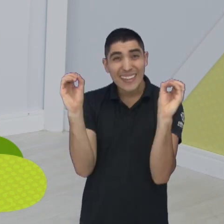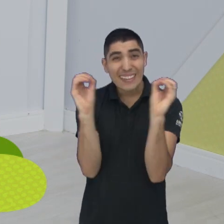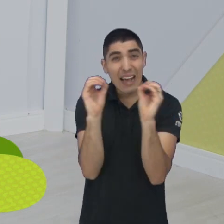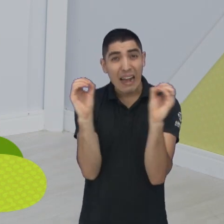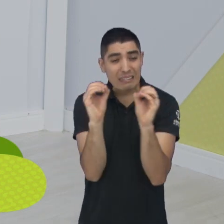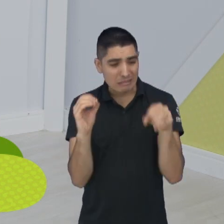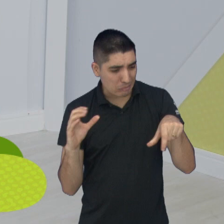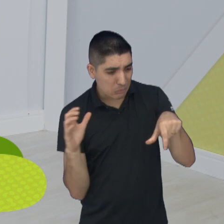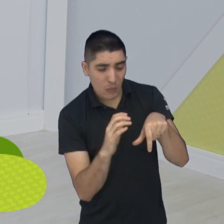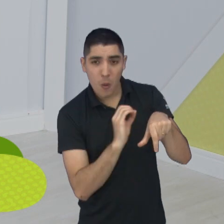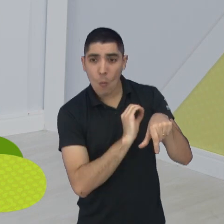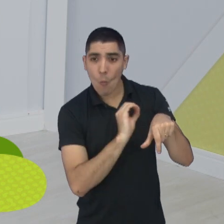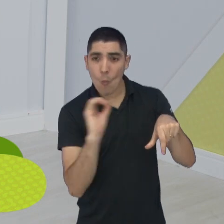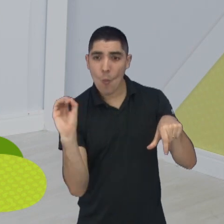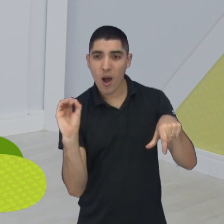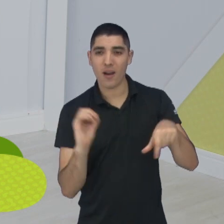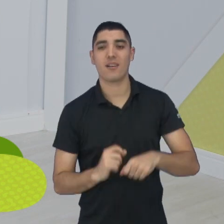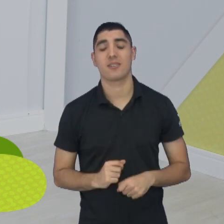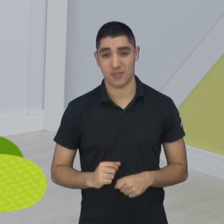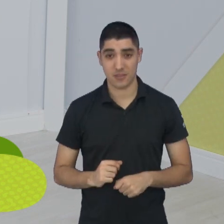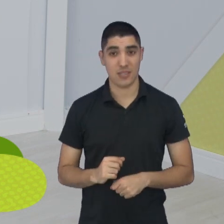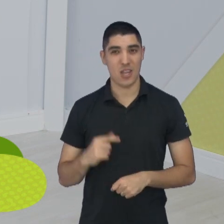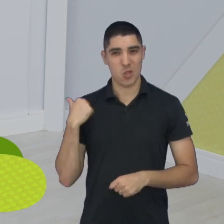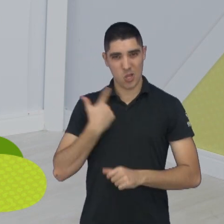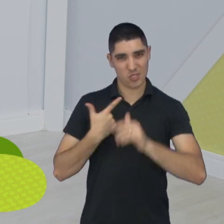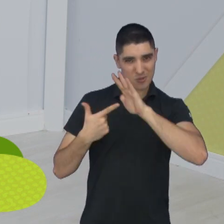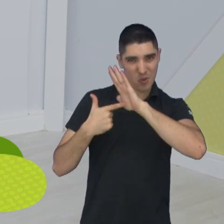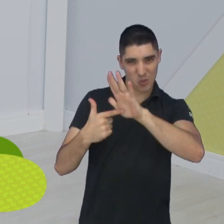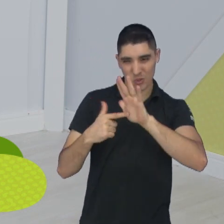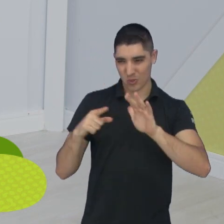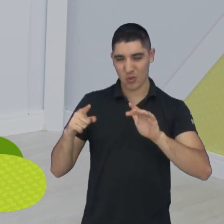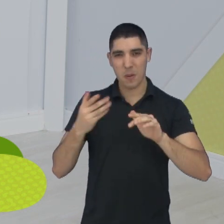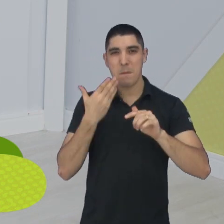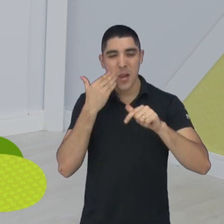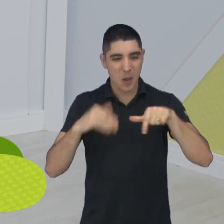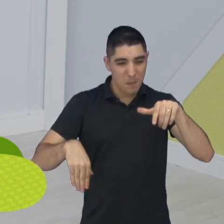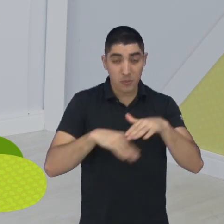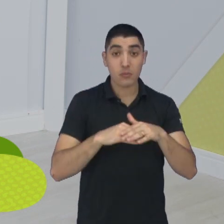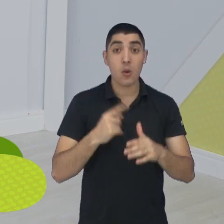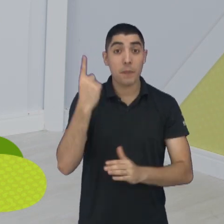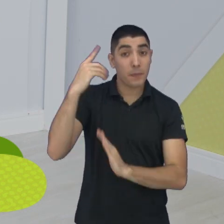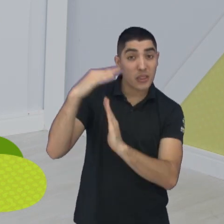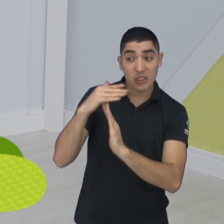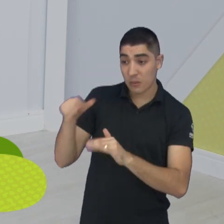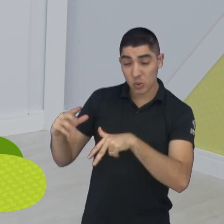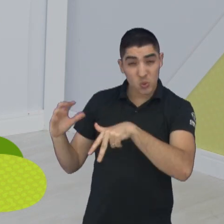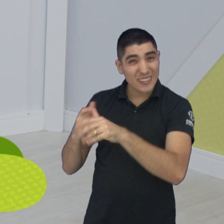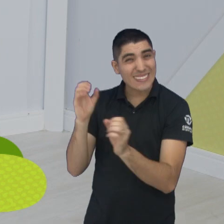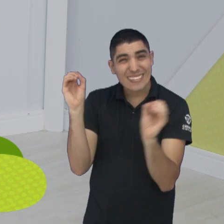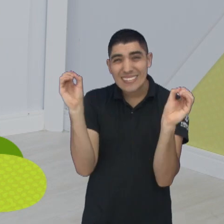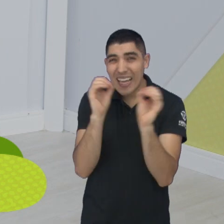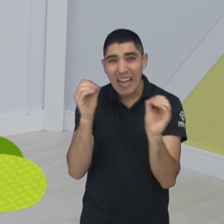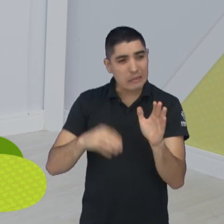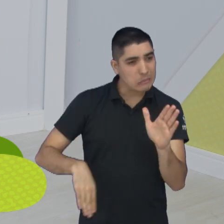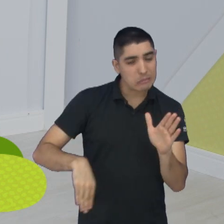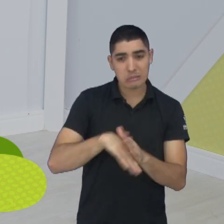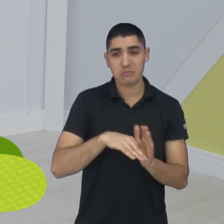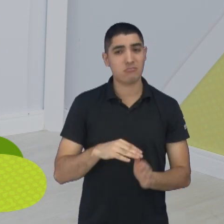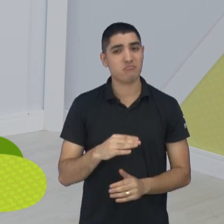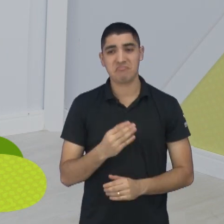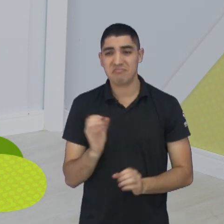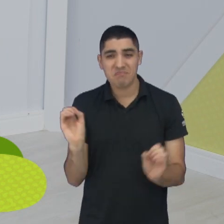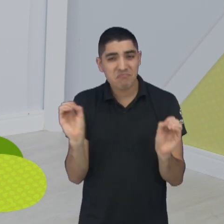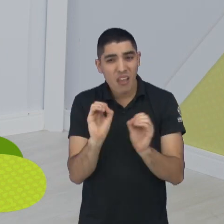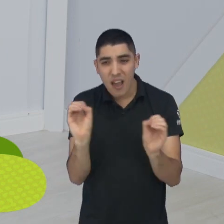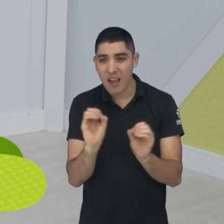gol para o Joseense, tanto é que a gente separou aqui os melhores momentos, no primeiro tempo não teve nada do Joseense, uma bola que tenha atrapalhado